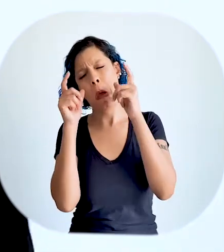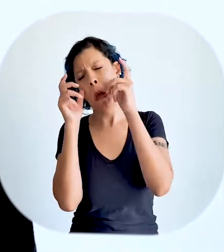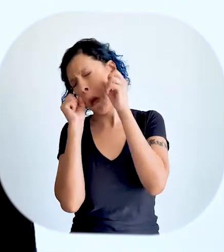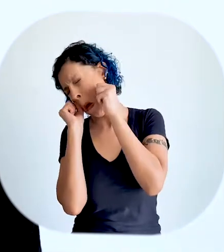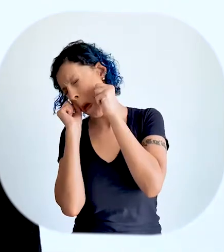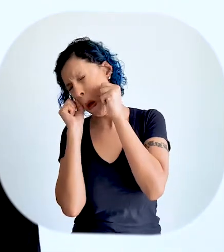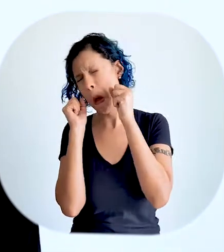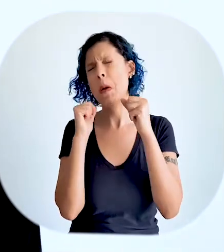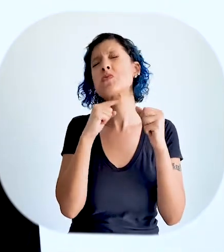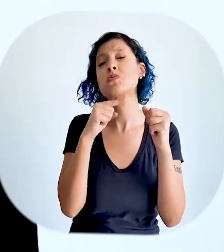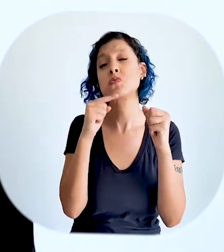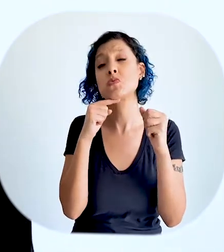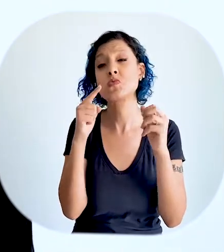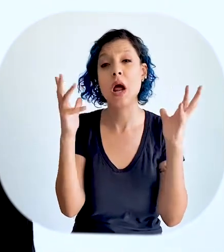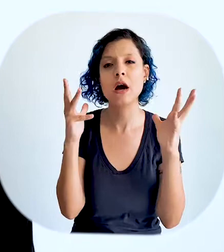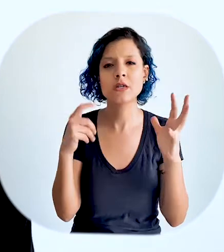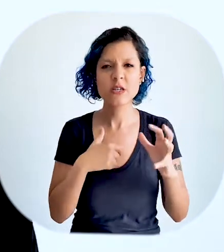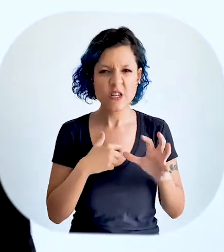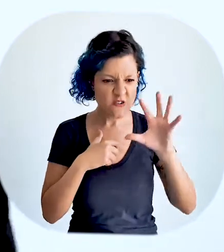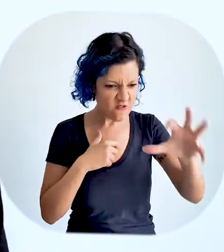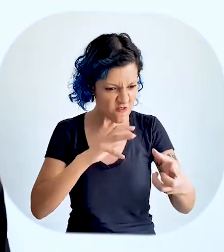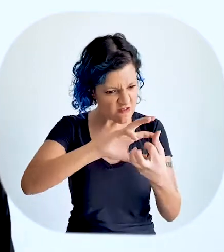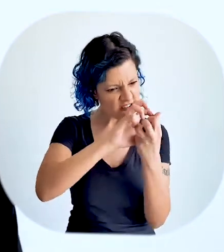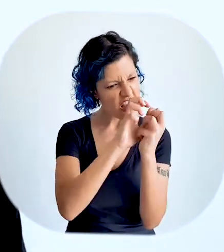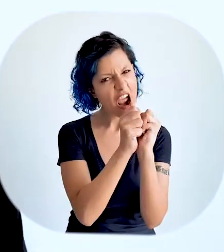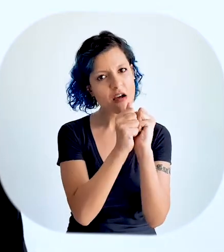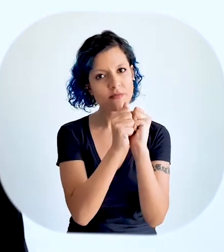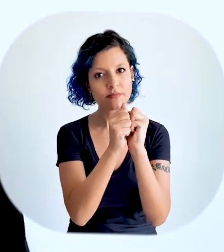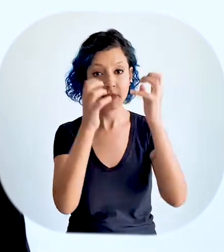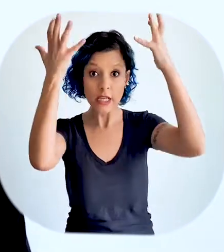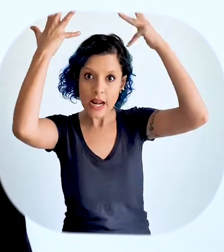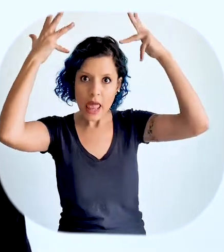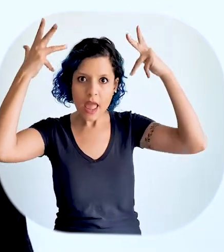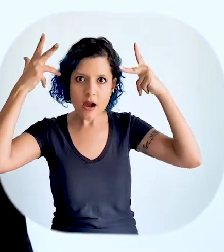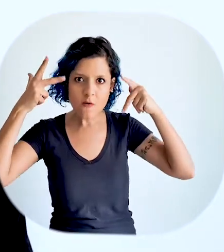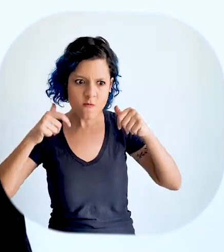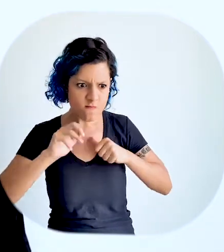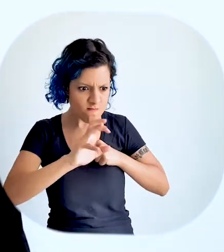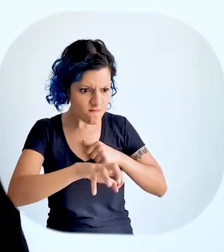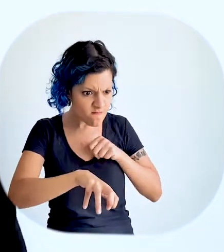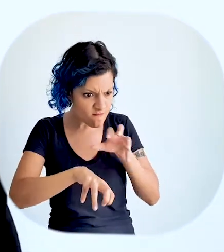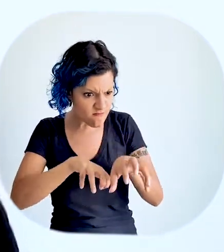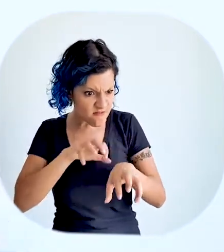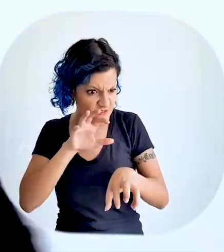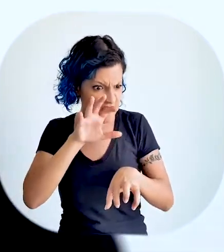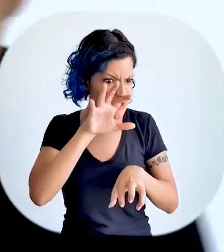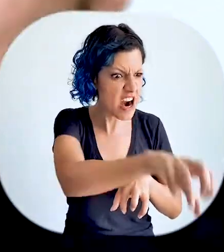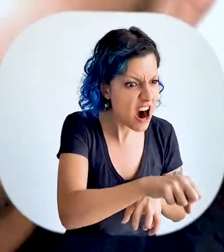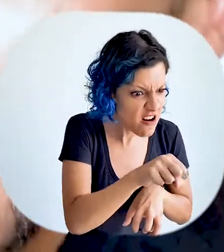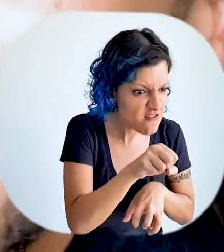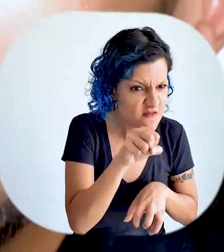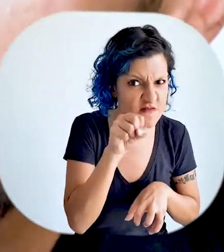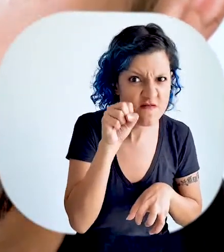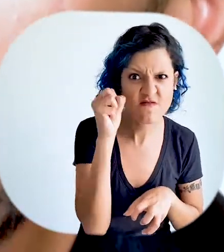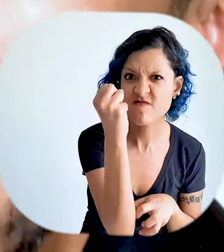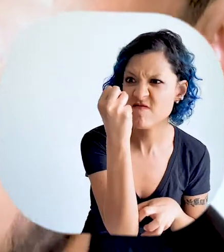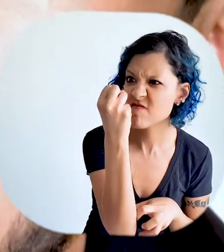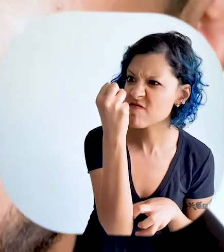mesmo estripá-lo com as minhas garras. O feroz leão atacou o pequeno ratinho.